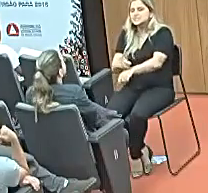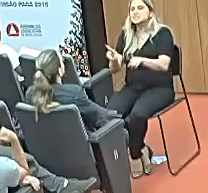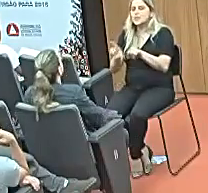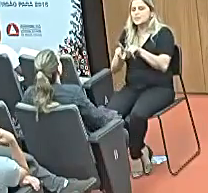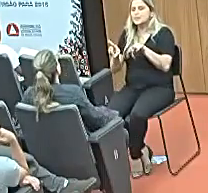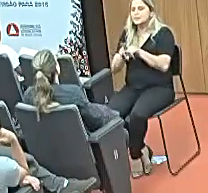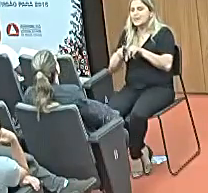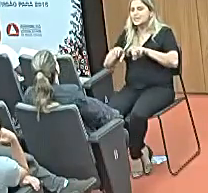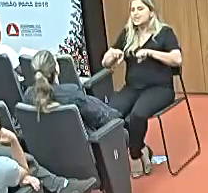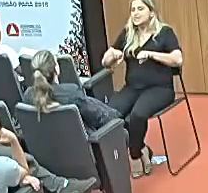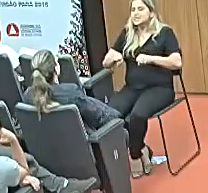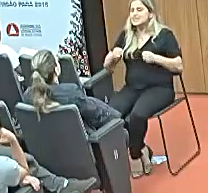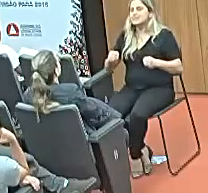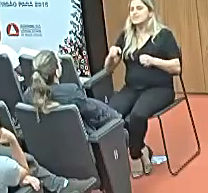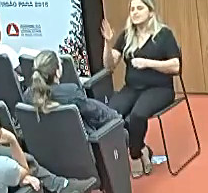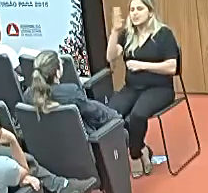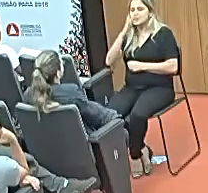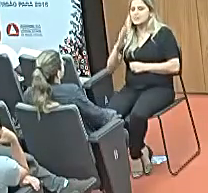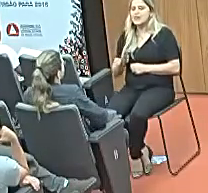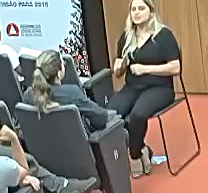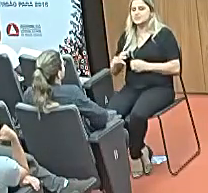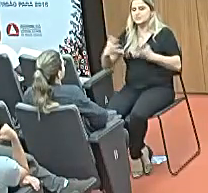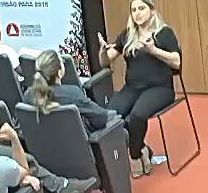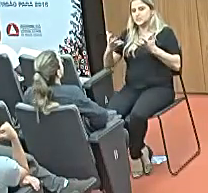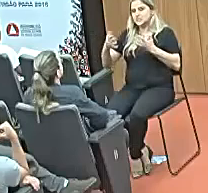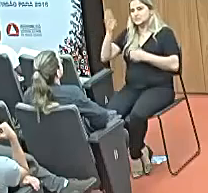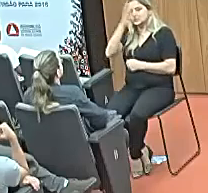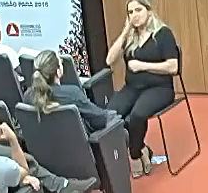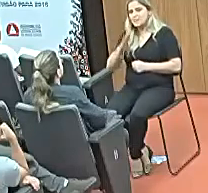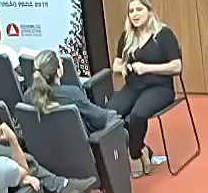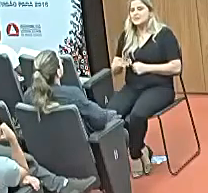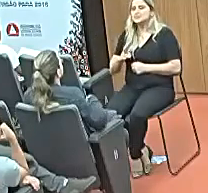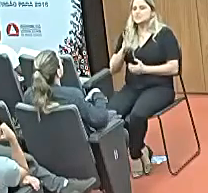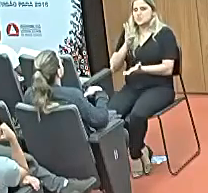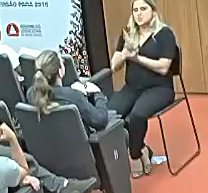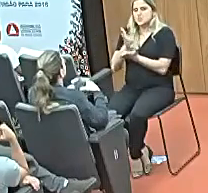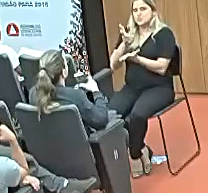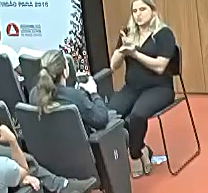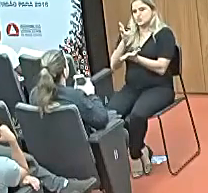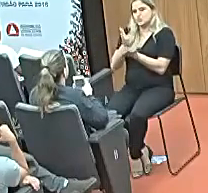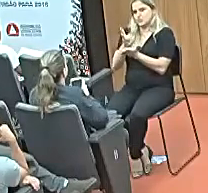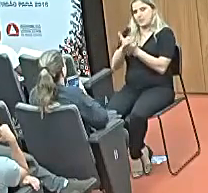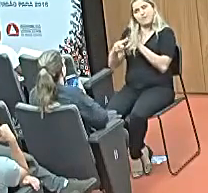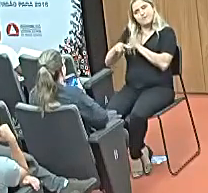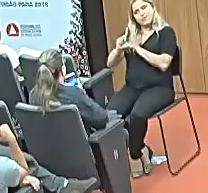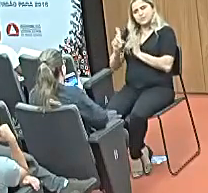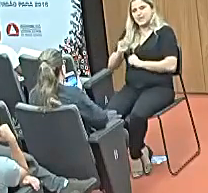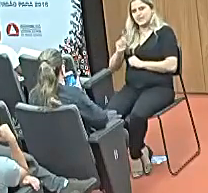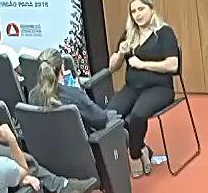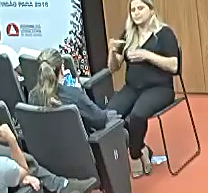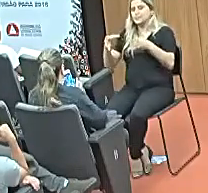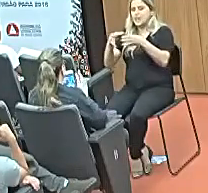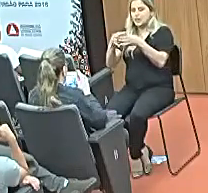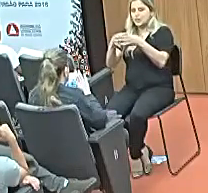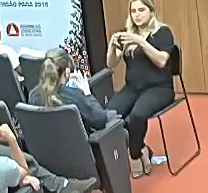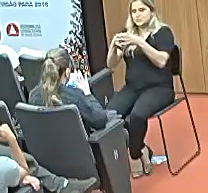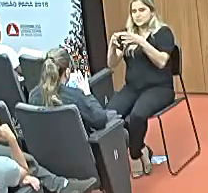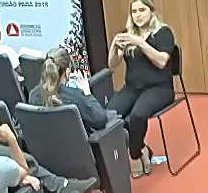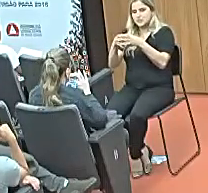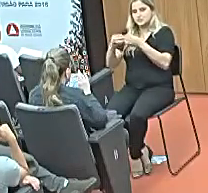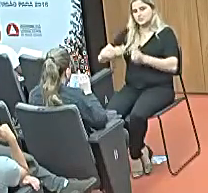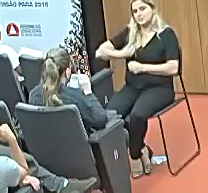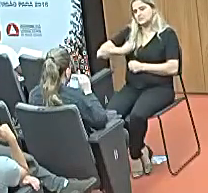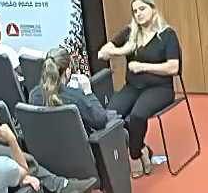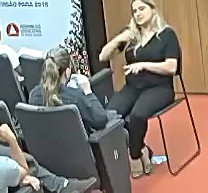brasil porque nós queremos um brasil andando para frente então a a comissão de participação popular é importantíssimo